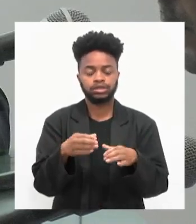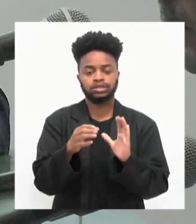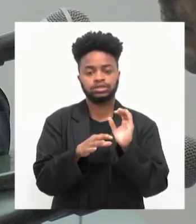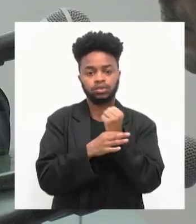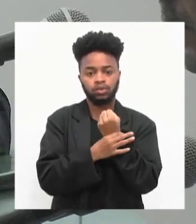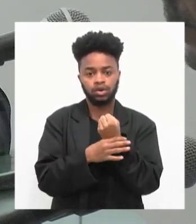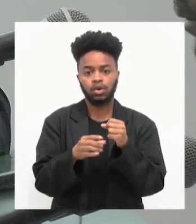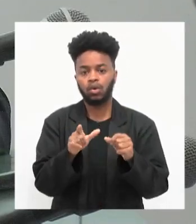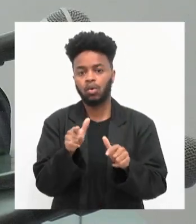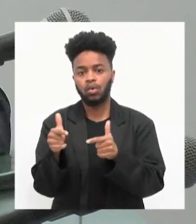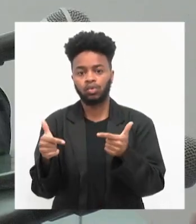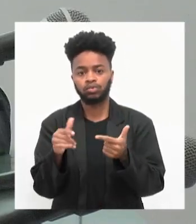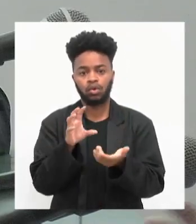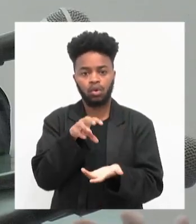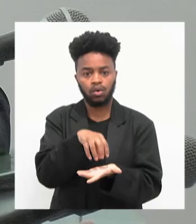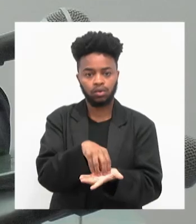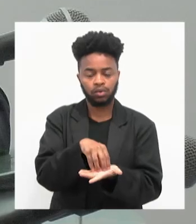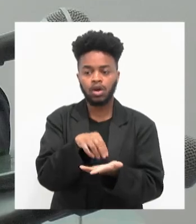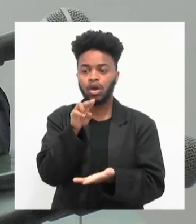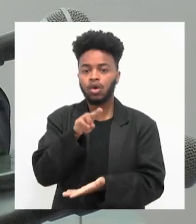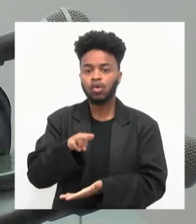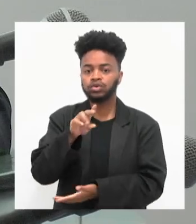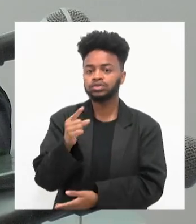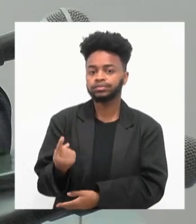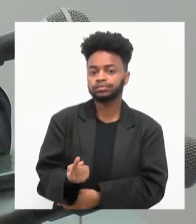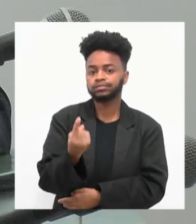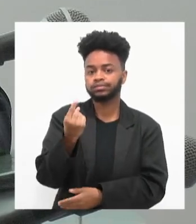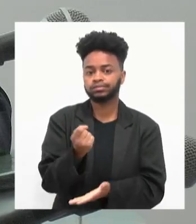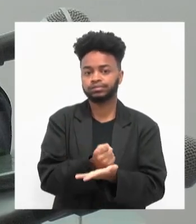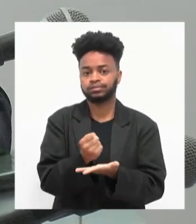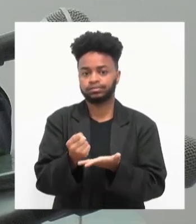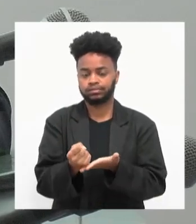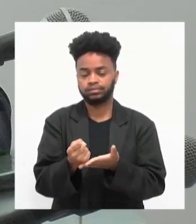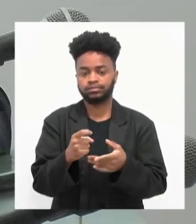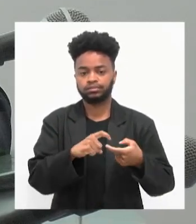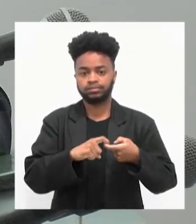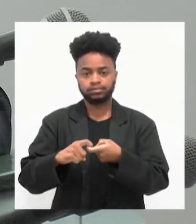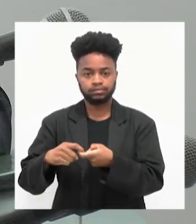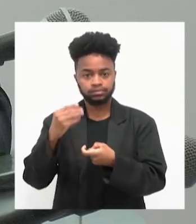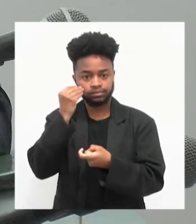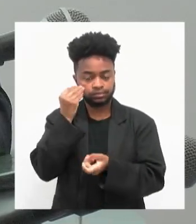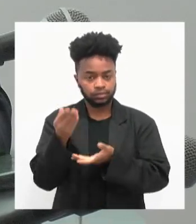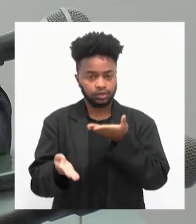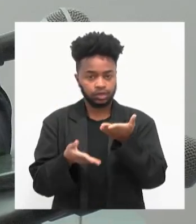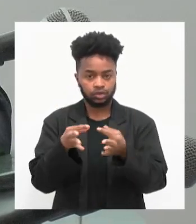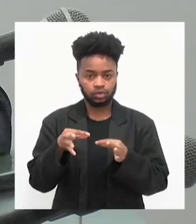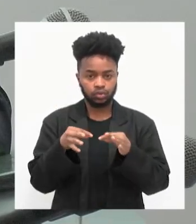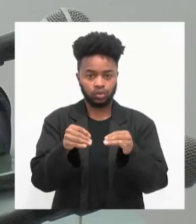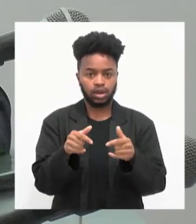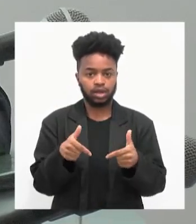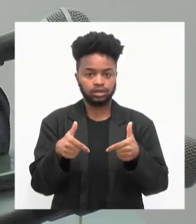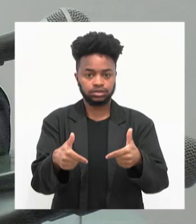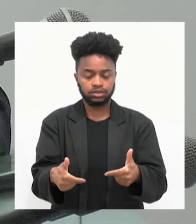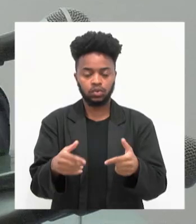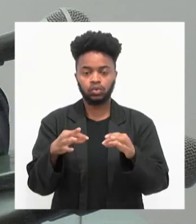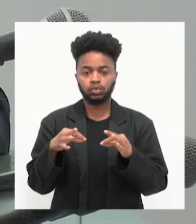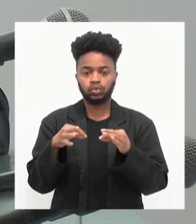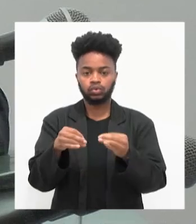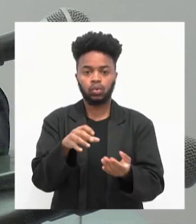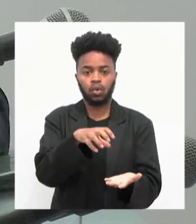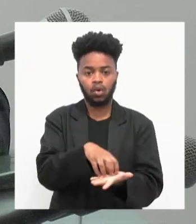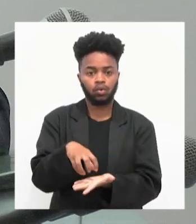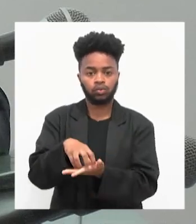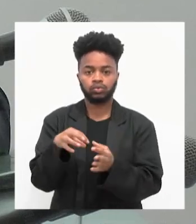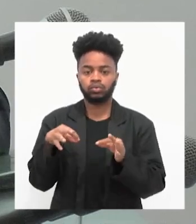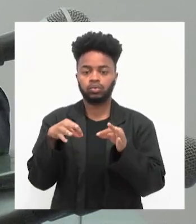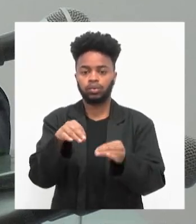órgãos do Estado, acaba usando esse único contrato de reboque para atender todas as operações de todos os órgãos, de todas as